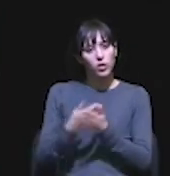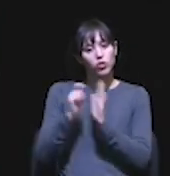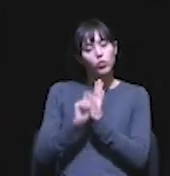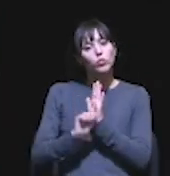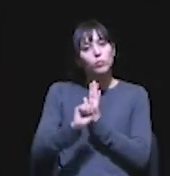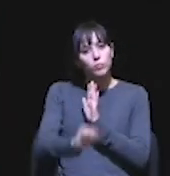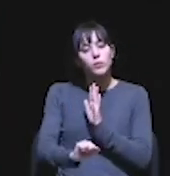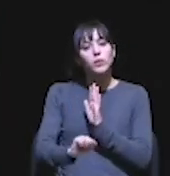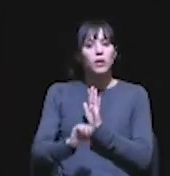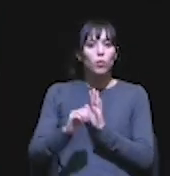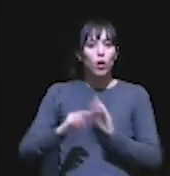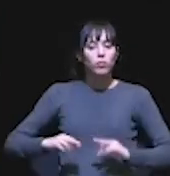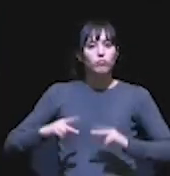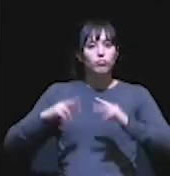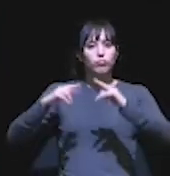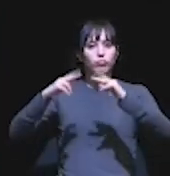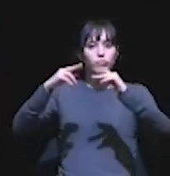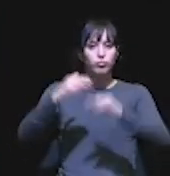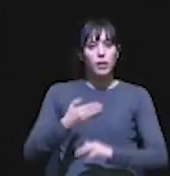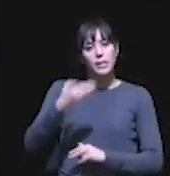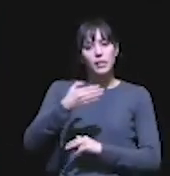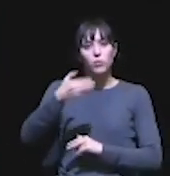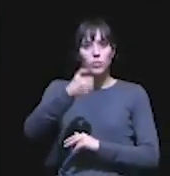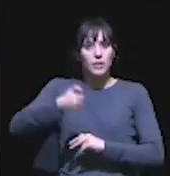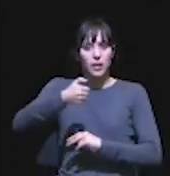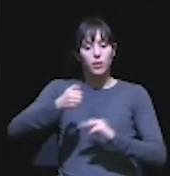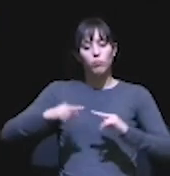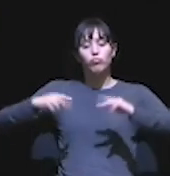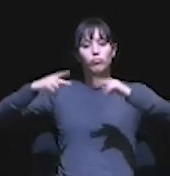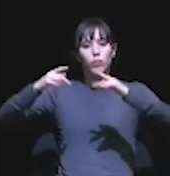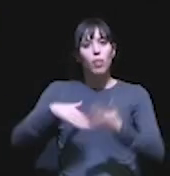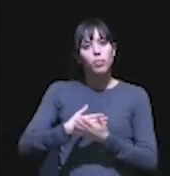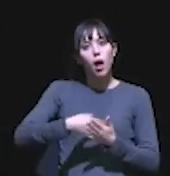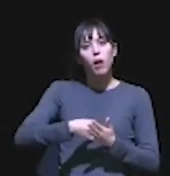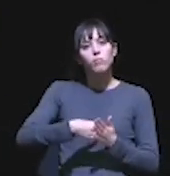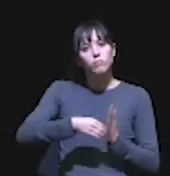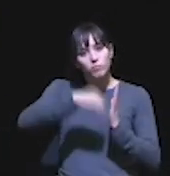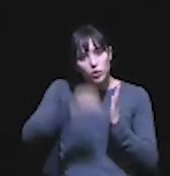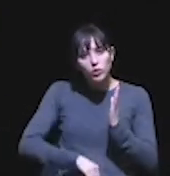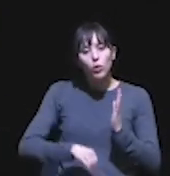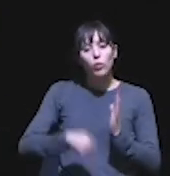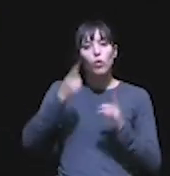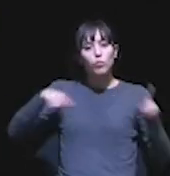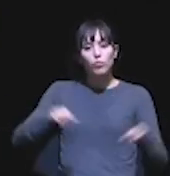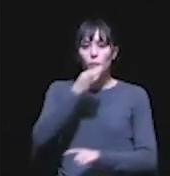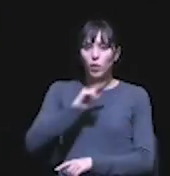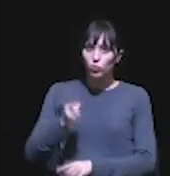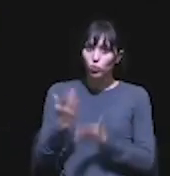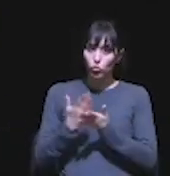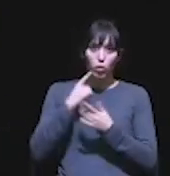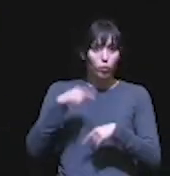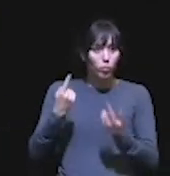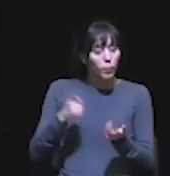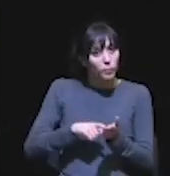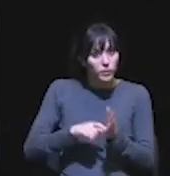travão administrativo da passagem dos 5º e 7º escalões, garantir a vinculação de todos os professores de que a escola pública precisa, assegurar